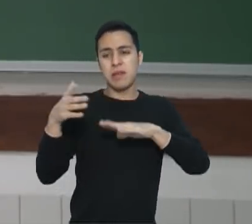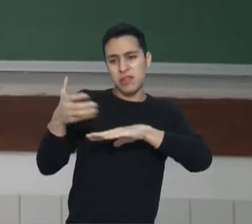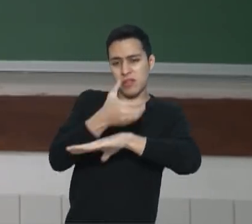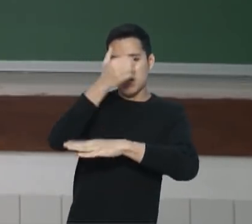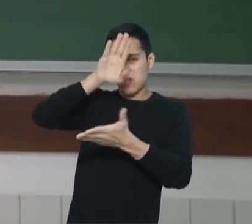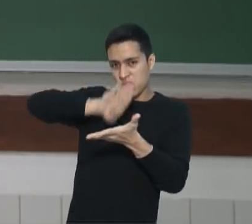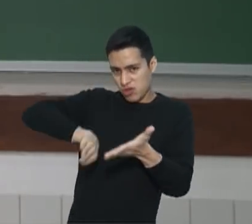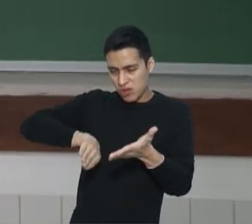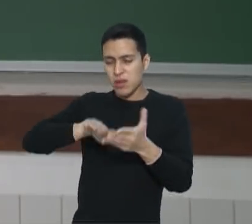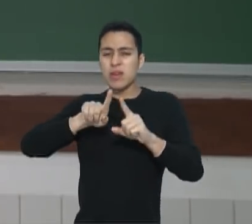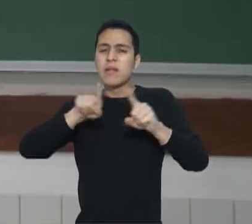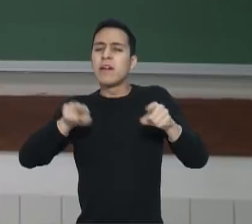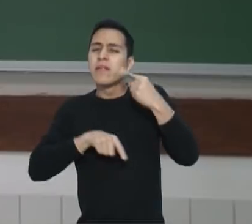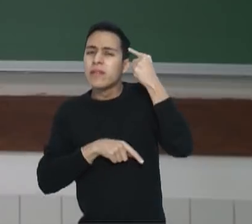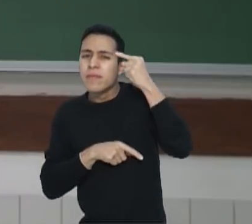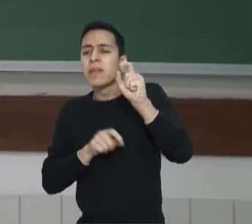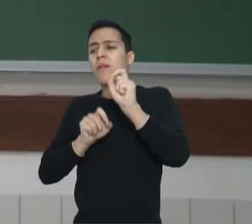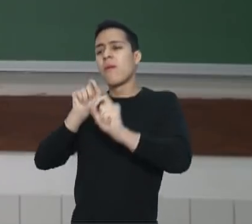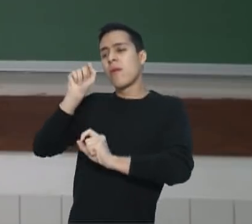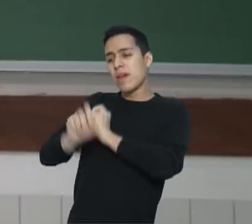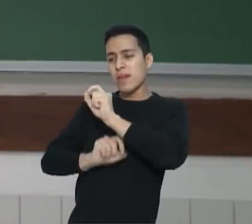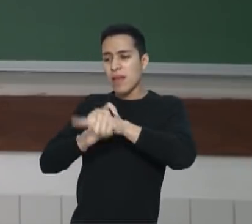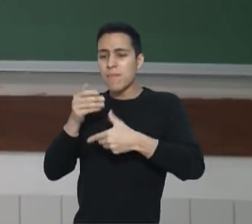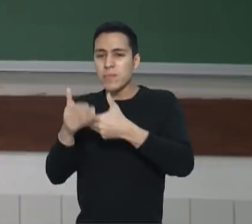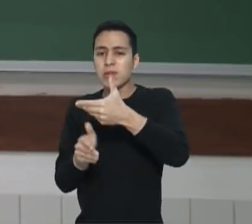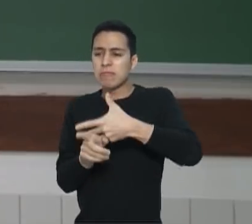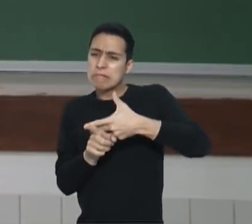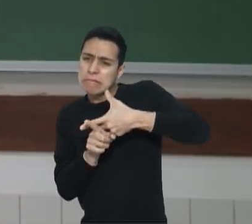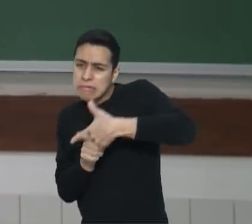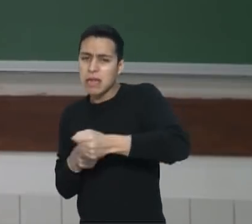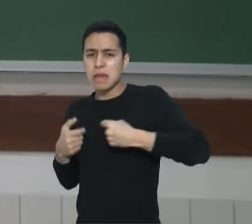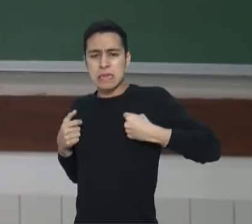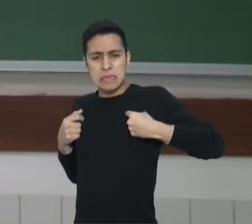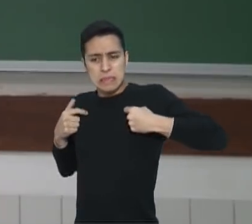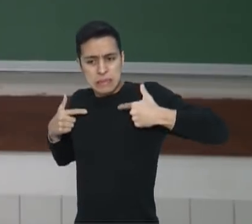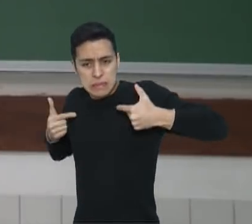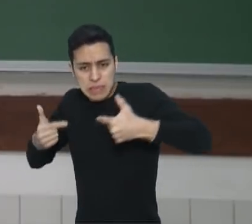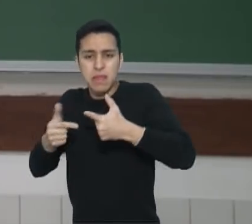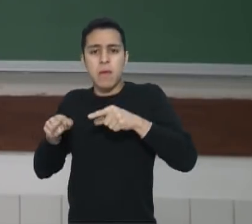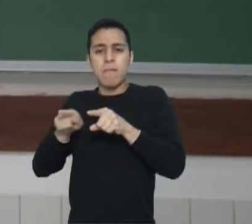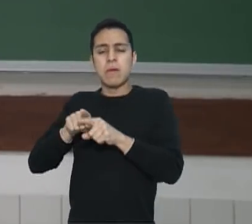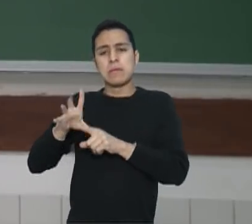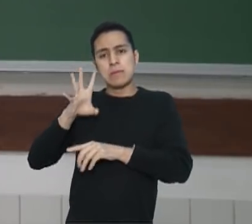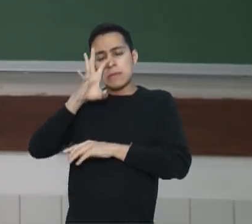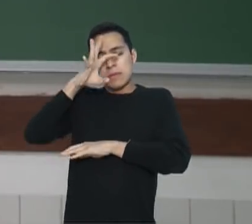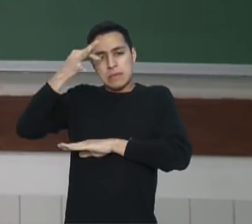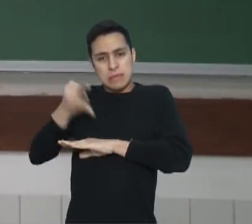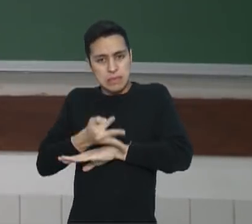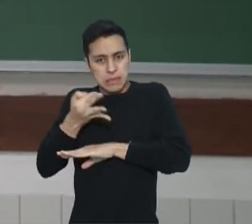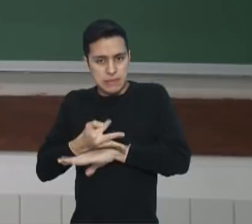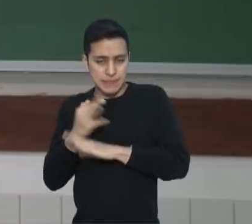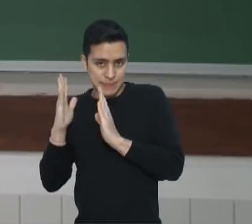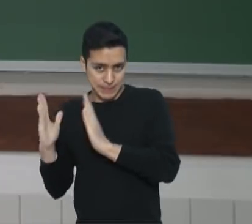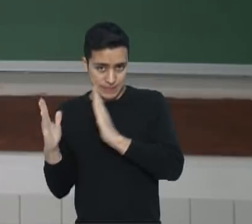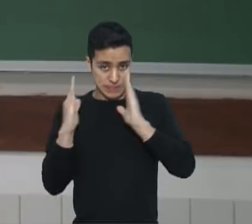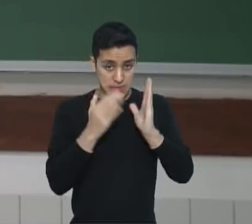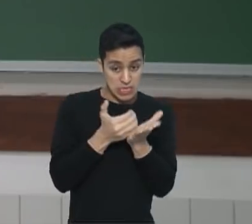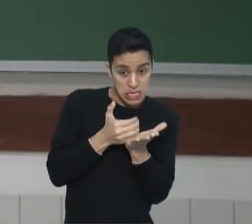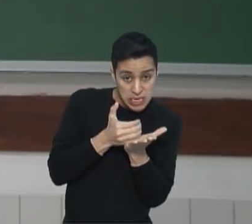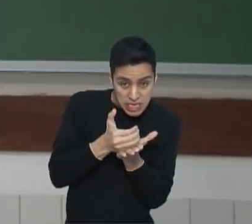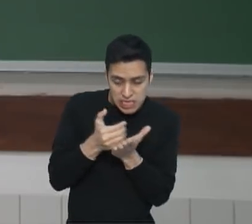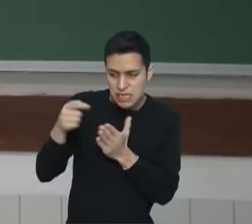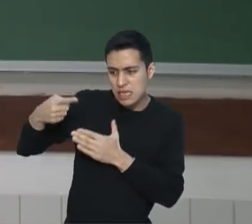que você pense sempre que é um processo também de conquista, é um processo de resistência. E como início